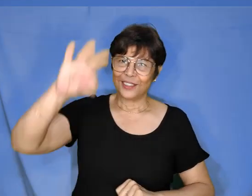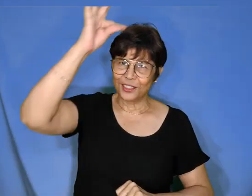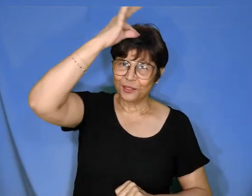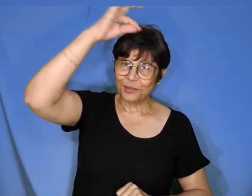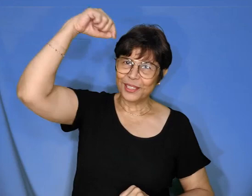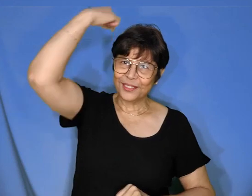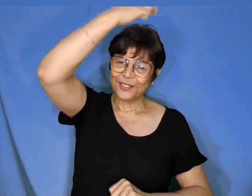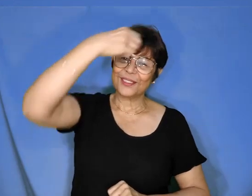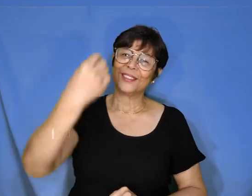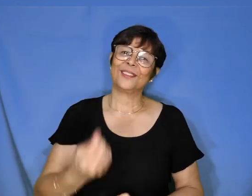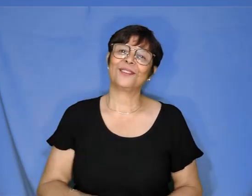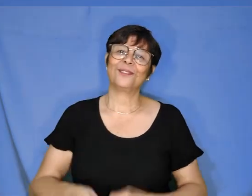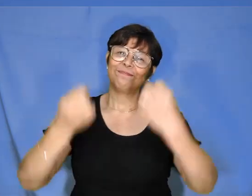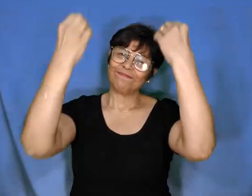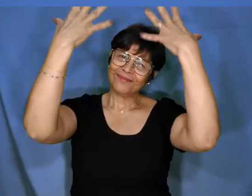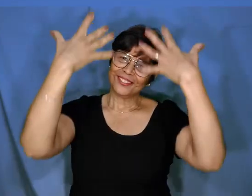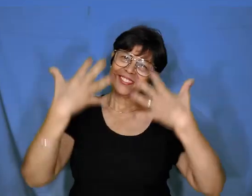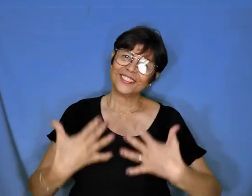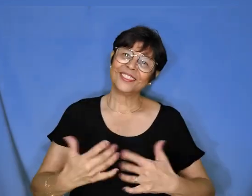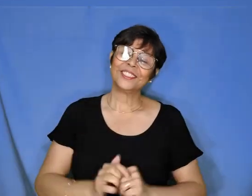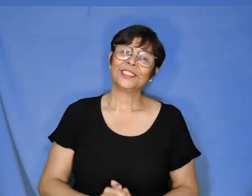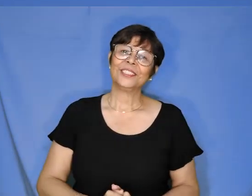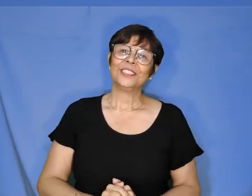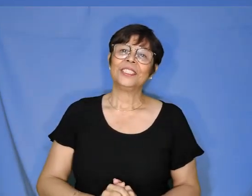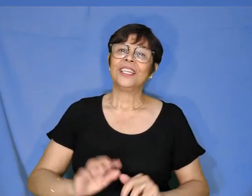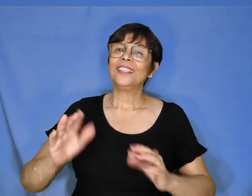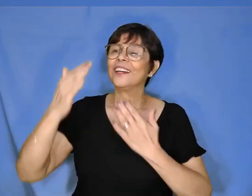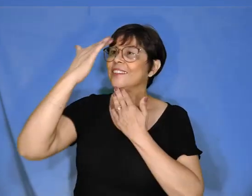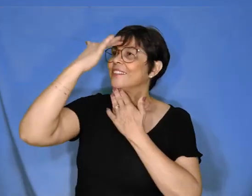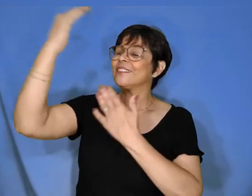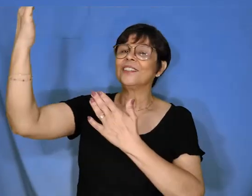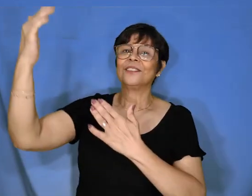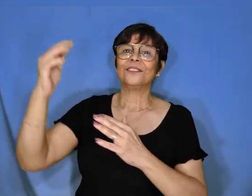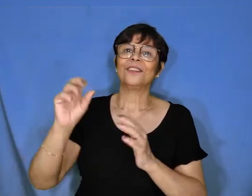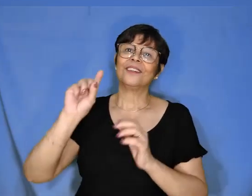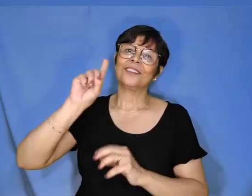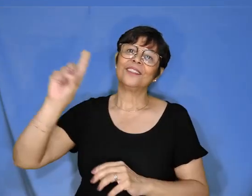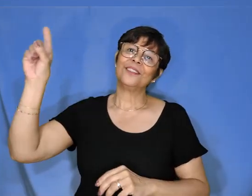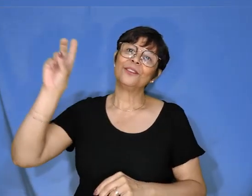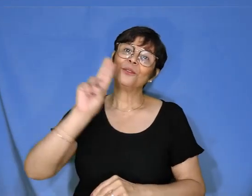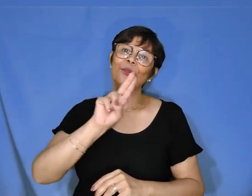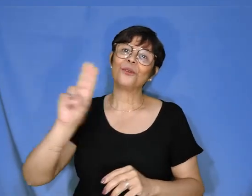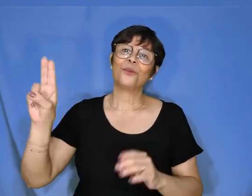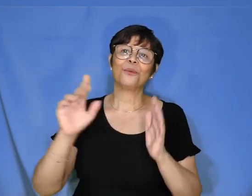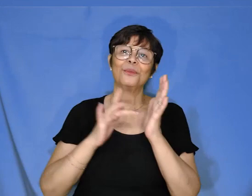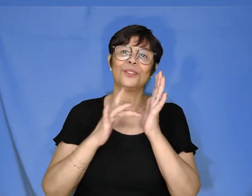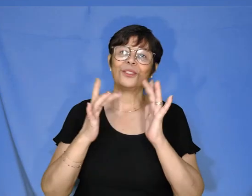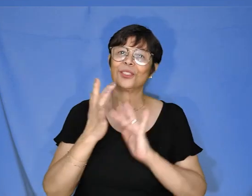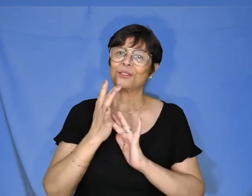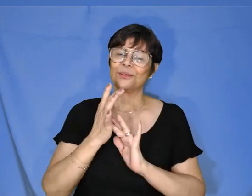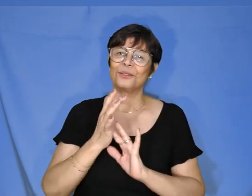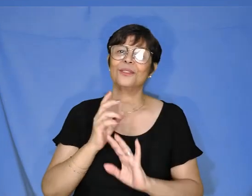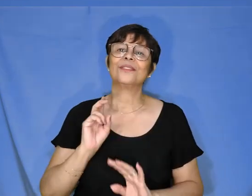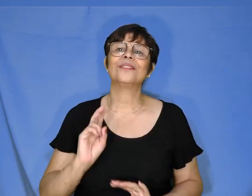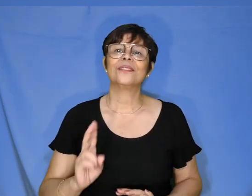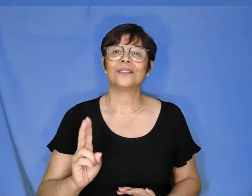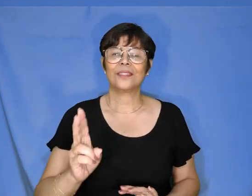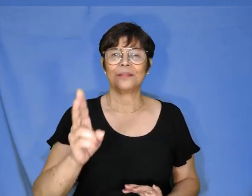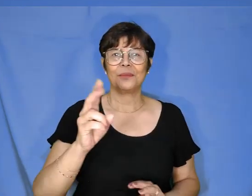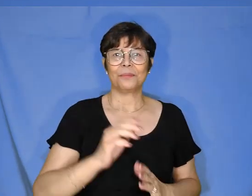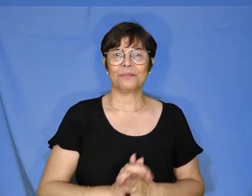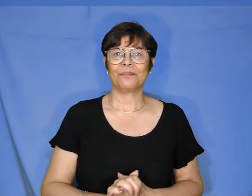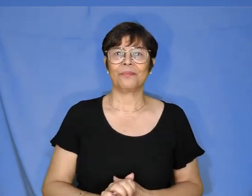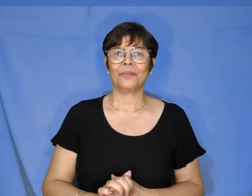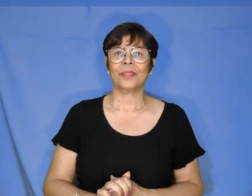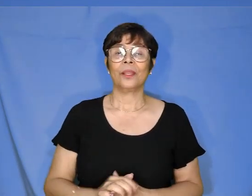a nosso Deus e Pai, em nome do Senhor Jesus Cristo. A nossa gratidão, o nosso culto